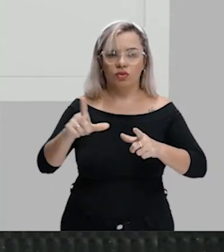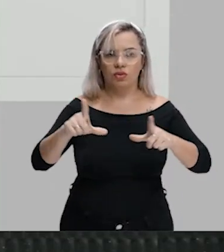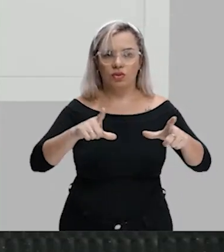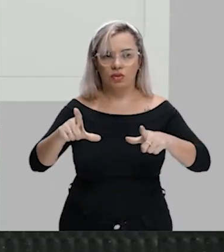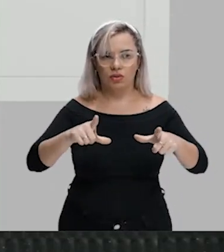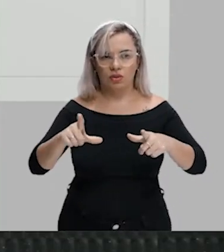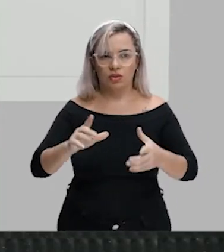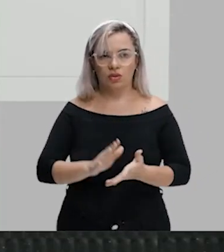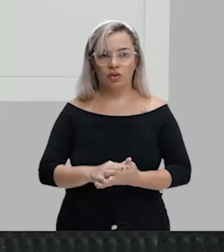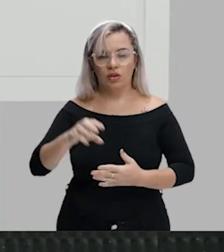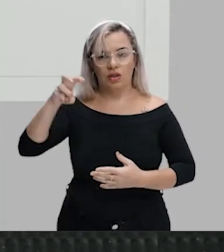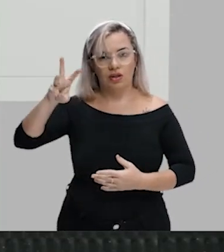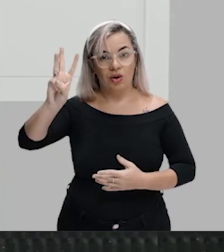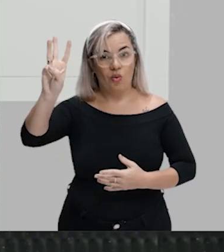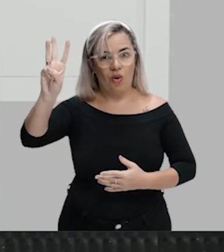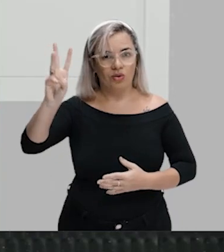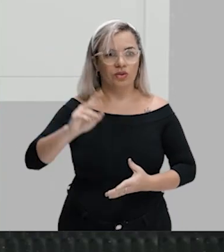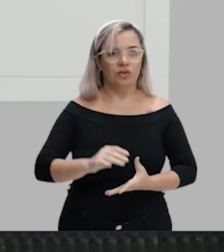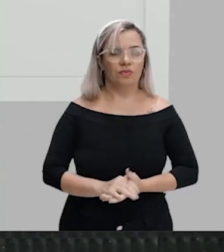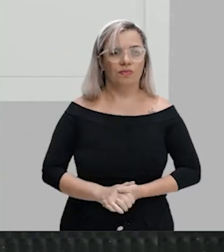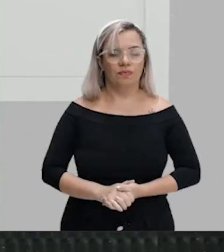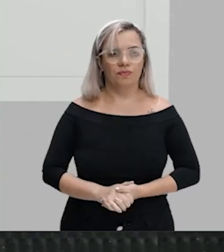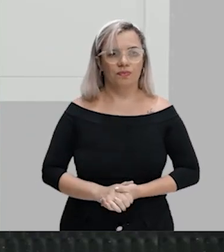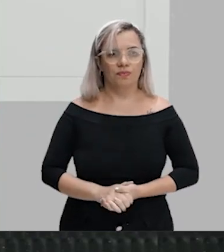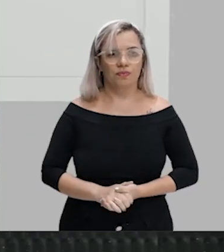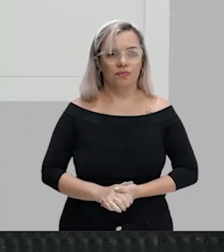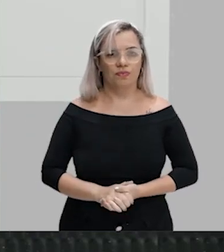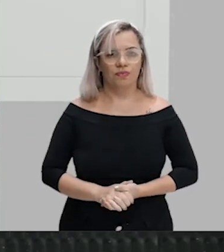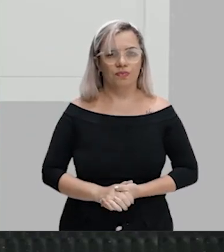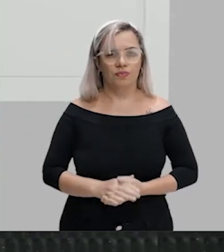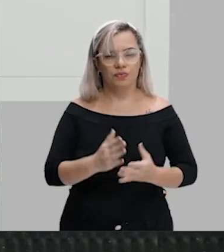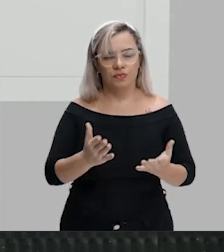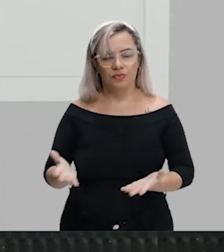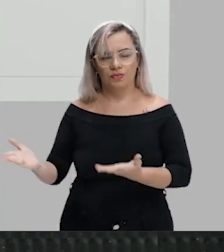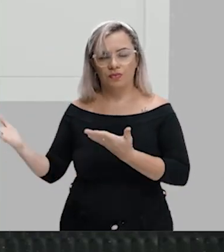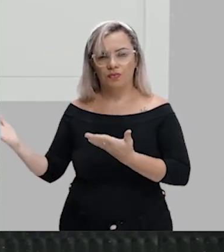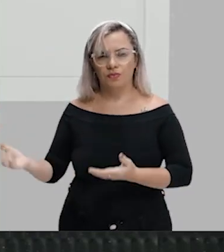se vocês olharem aí no gráfico, né, o gráfico está assim, né?